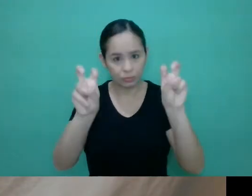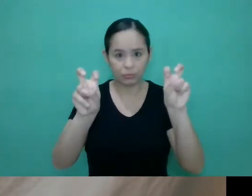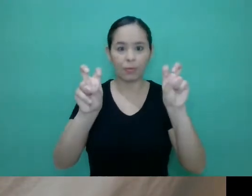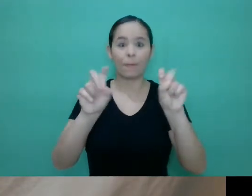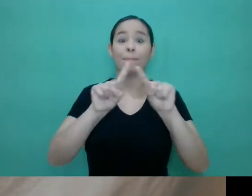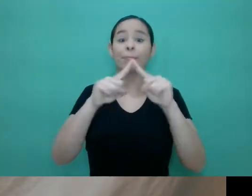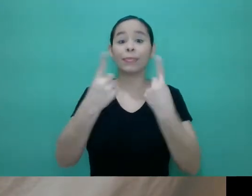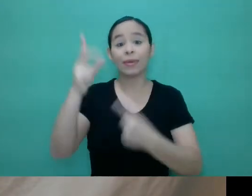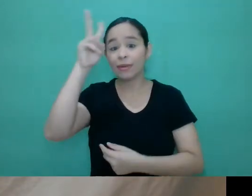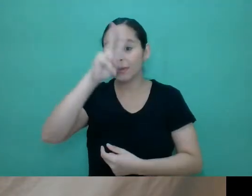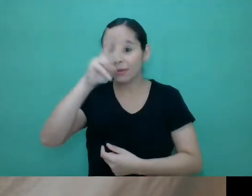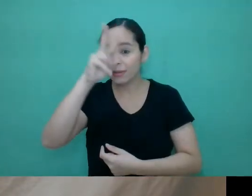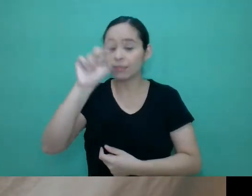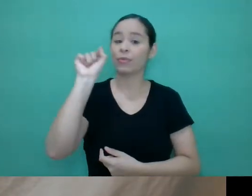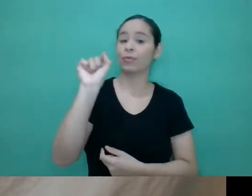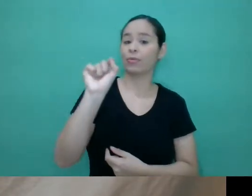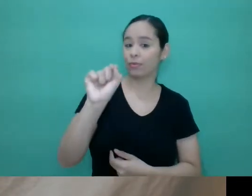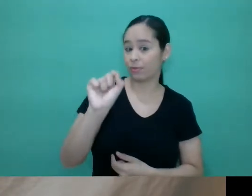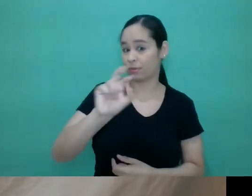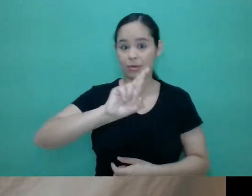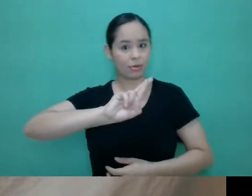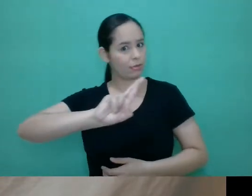Só lembrando que o diário também não